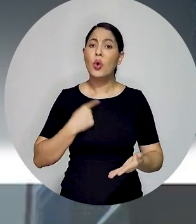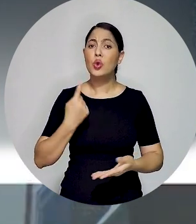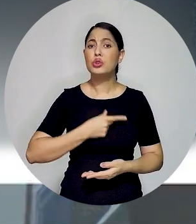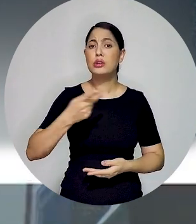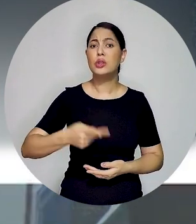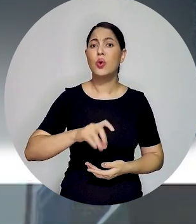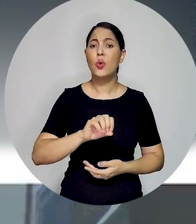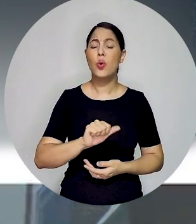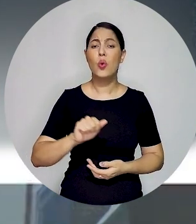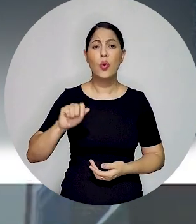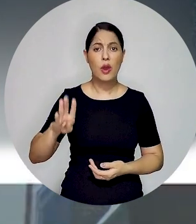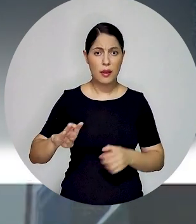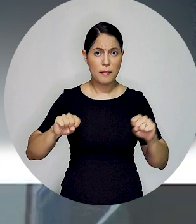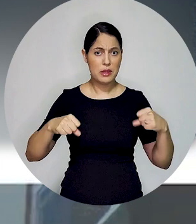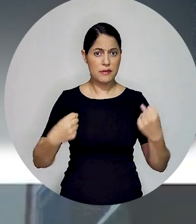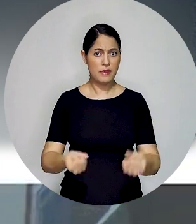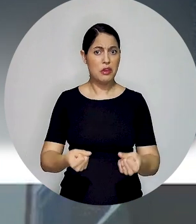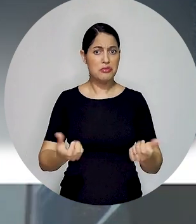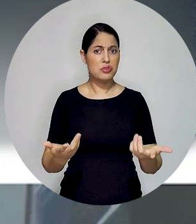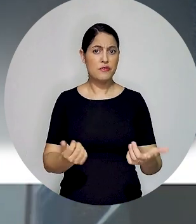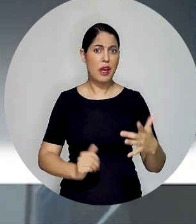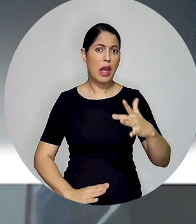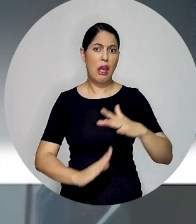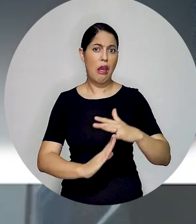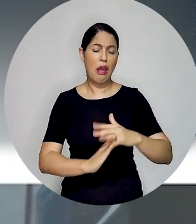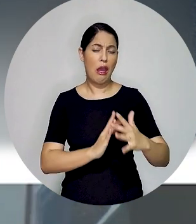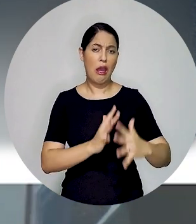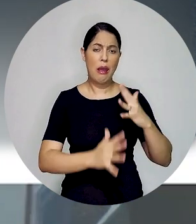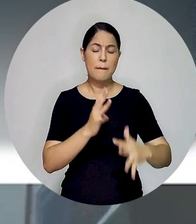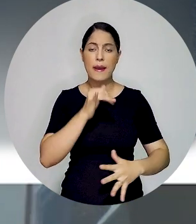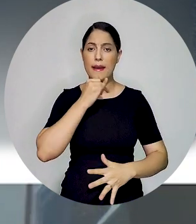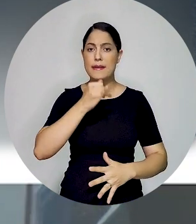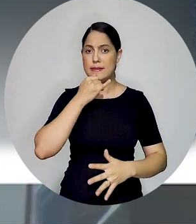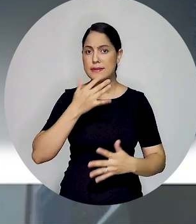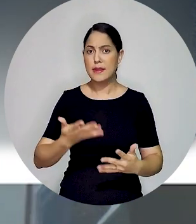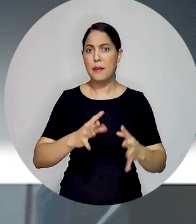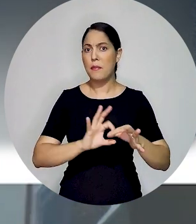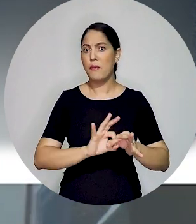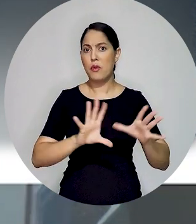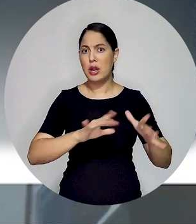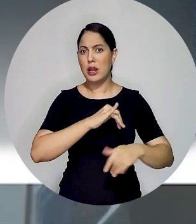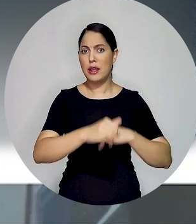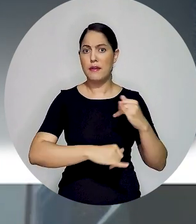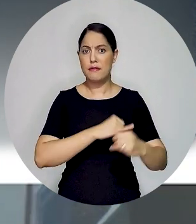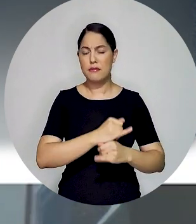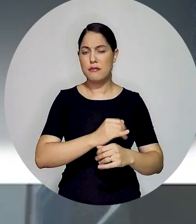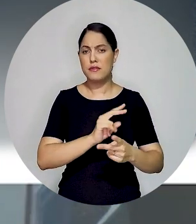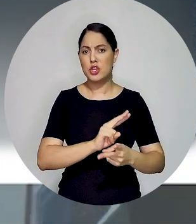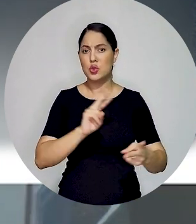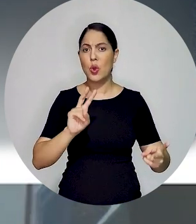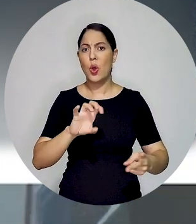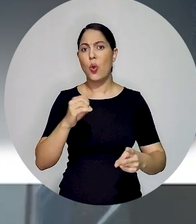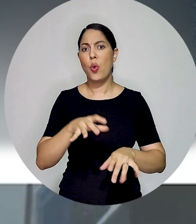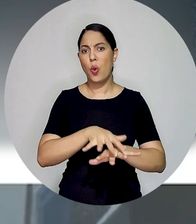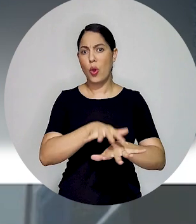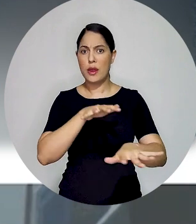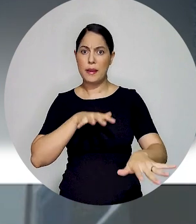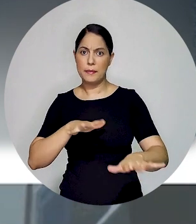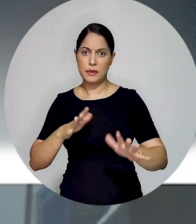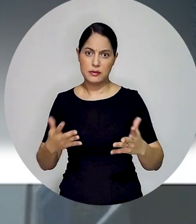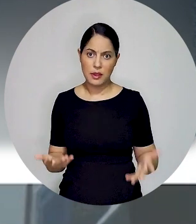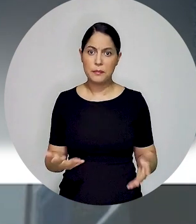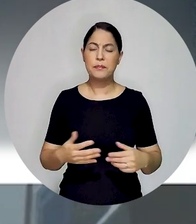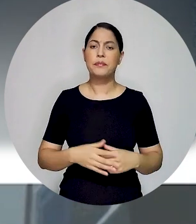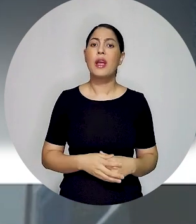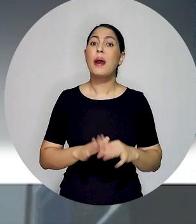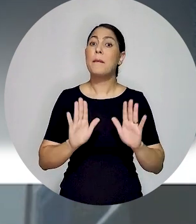O ato defendido pela Ordem não impede de forma alguma a realização dos atos e audiências telepresenciais